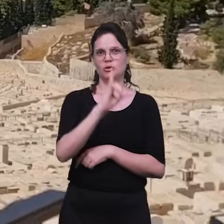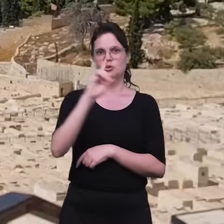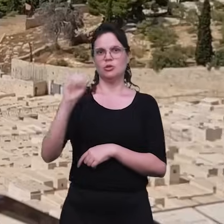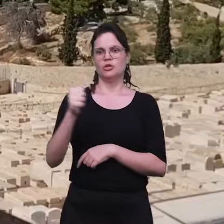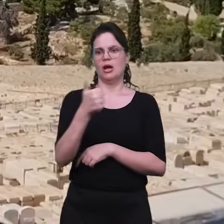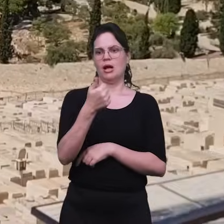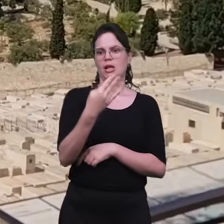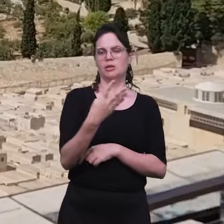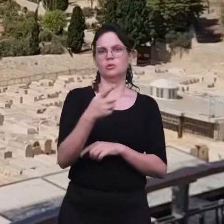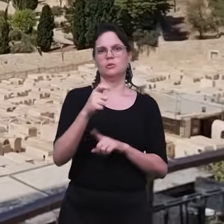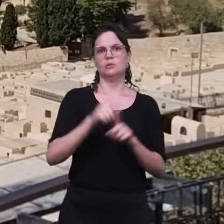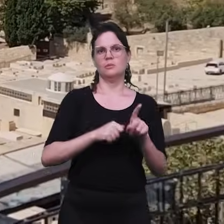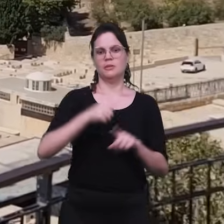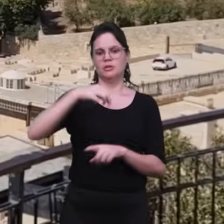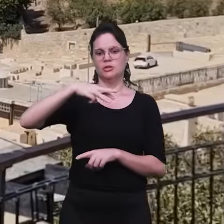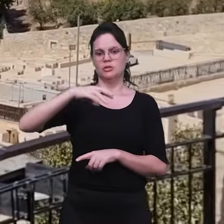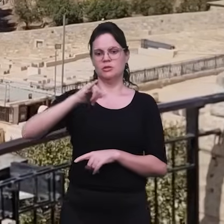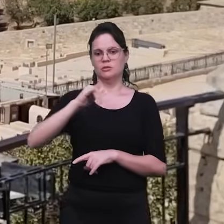de maio de